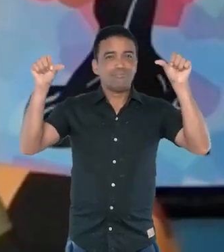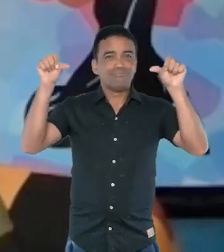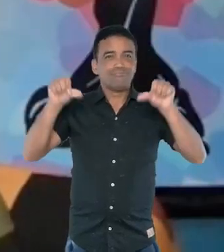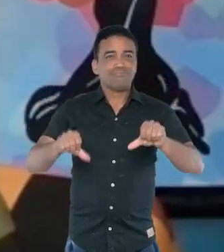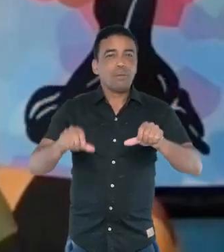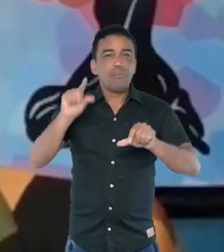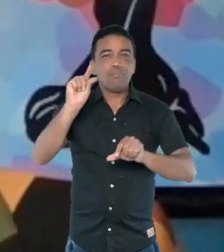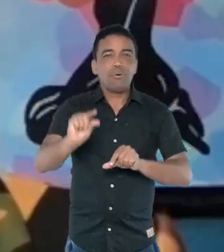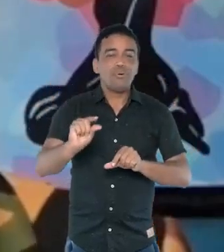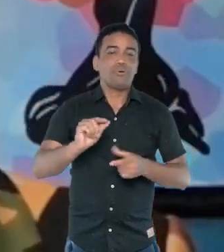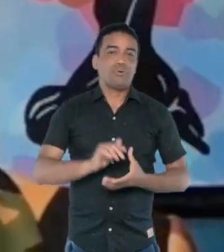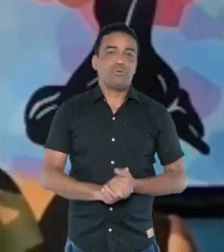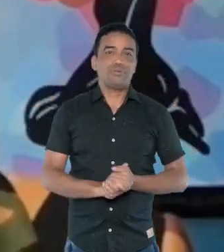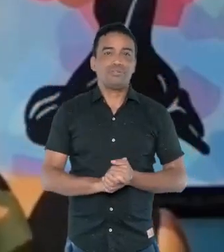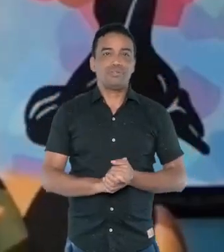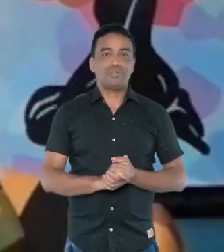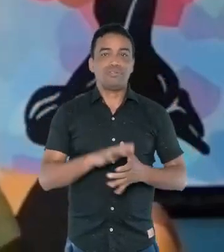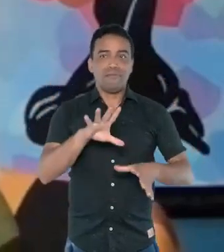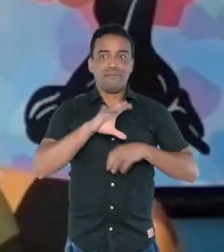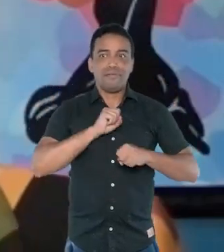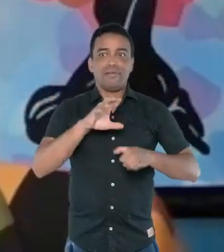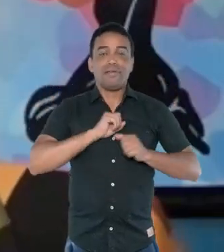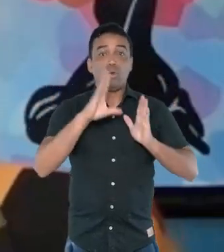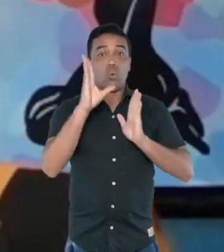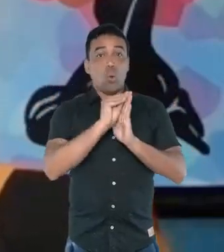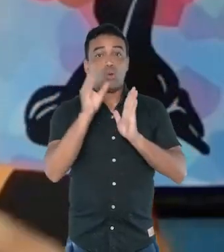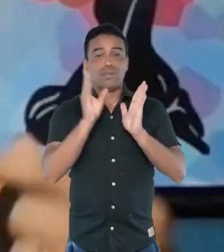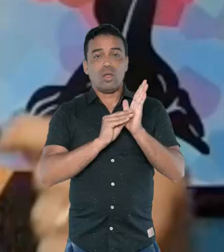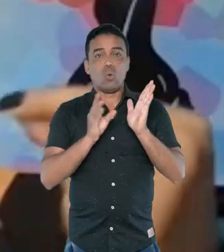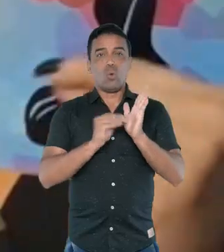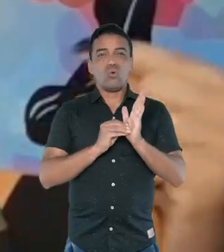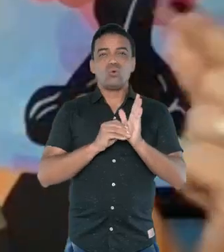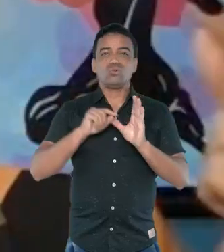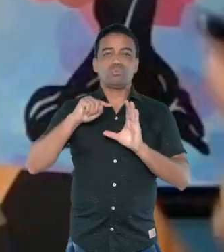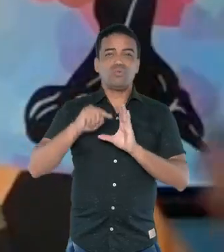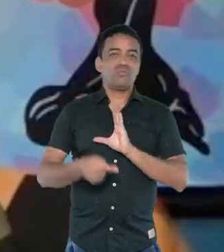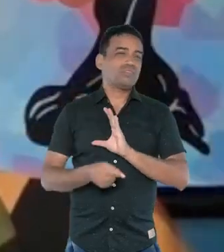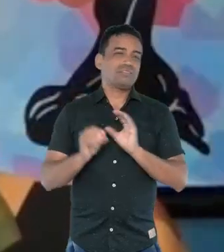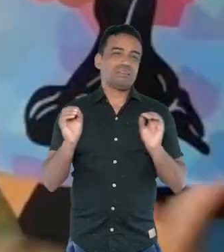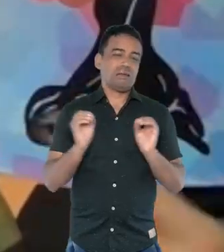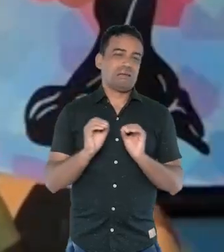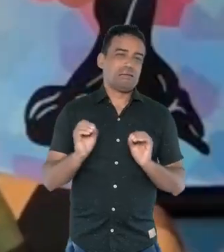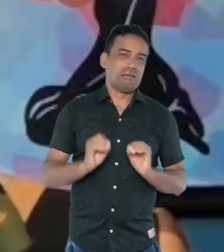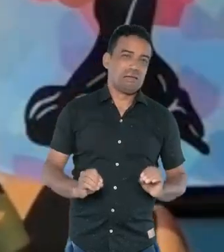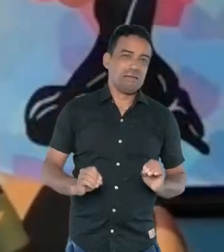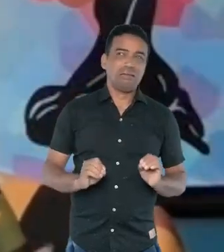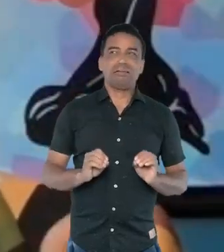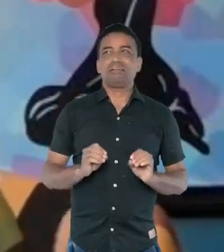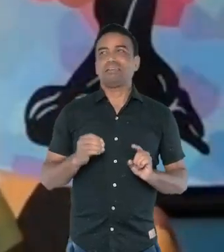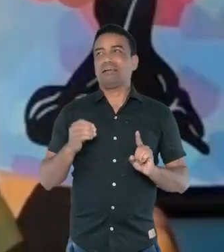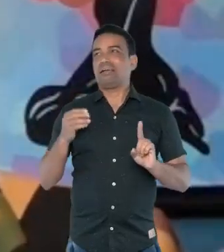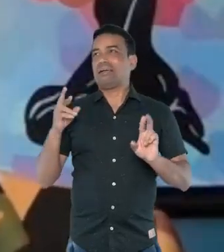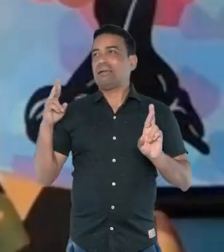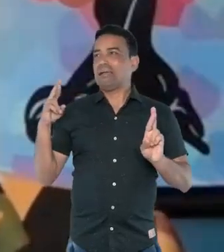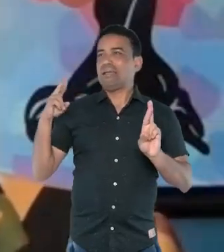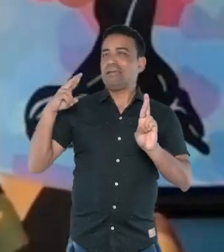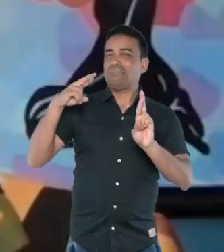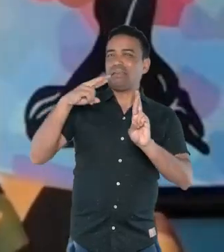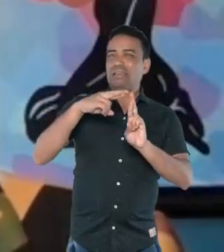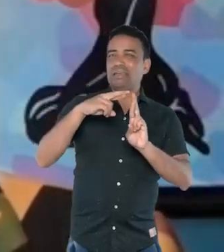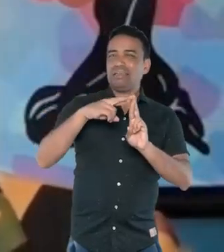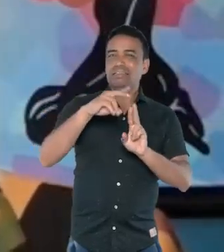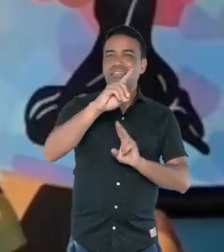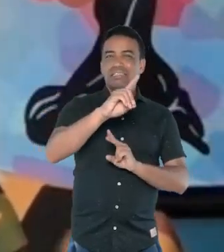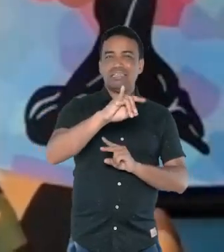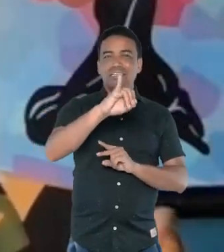Esse consumo de conteúdos, né, de uma forma pouco aprofundada, muitas referências de